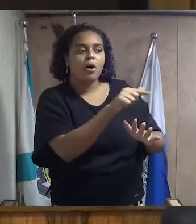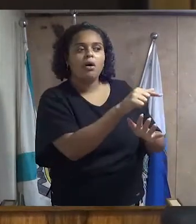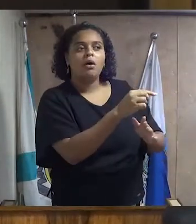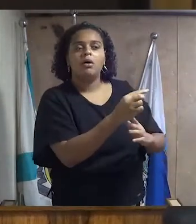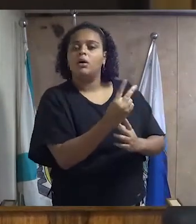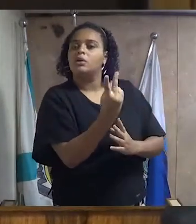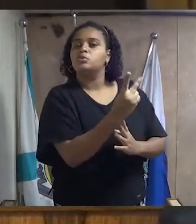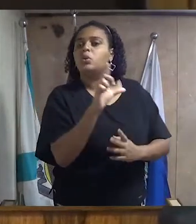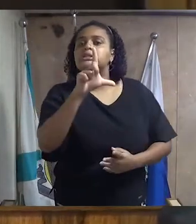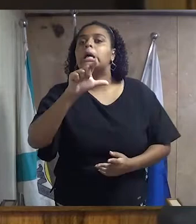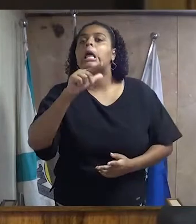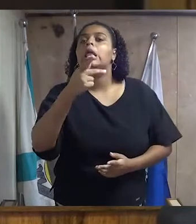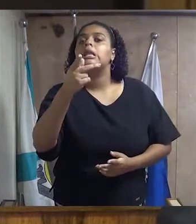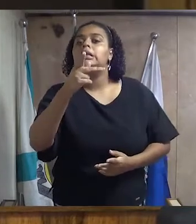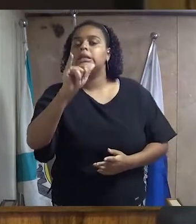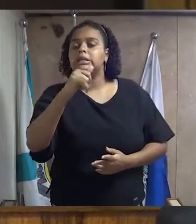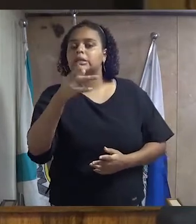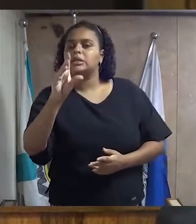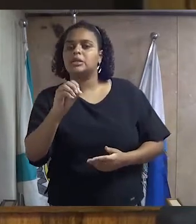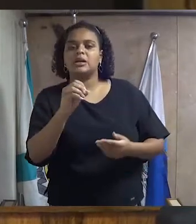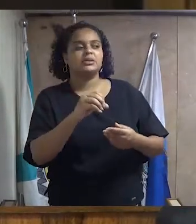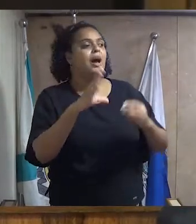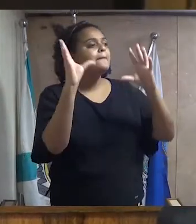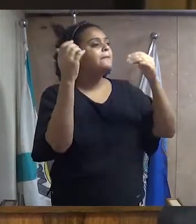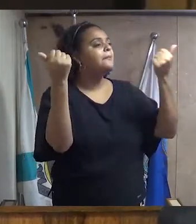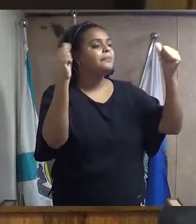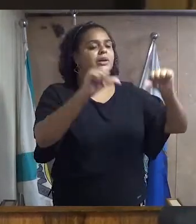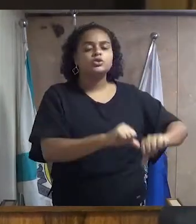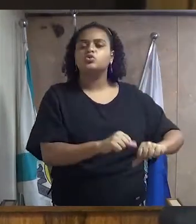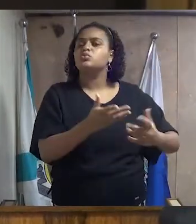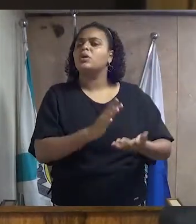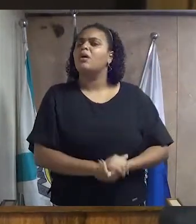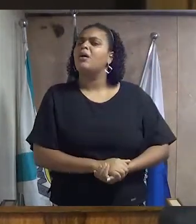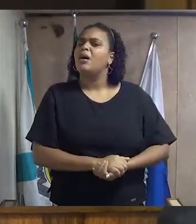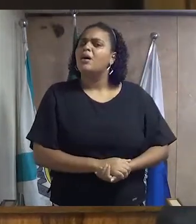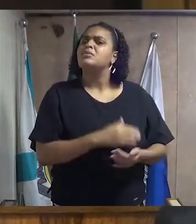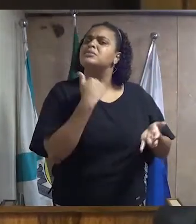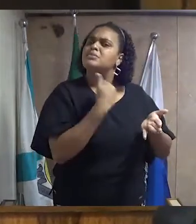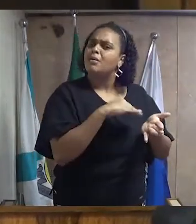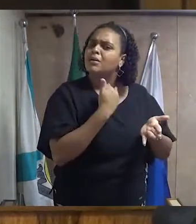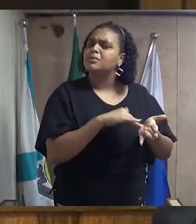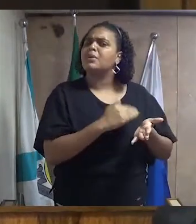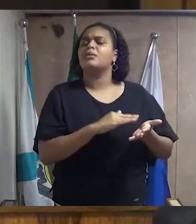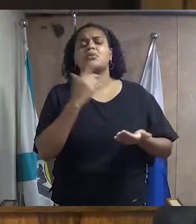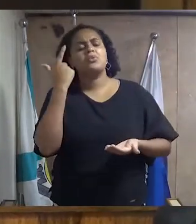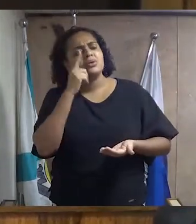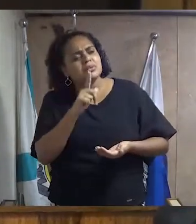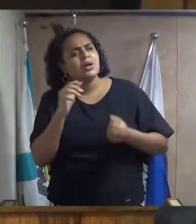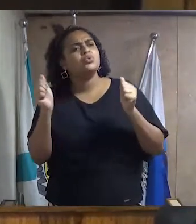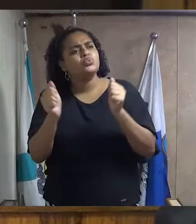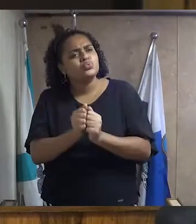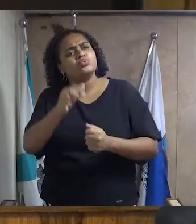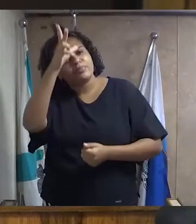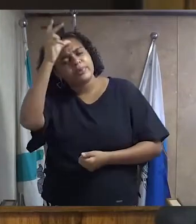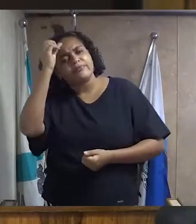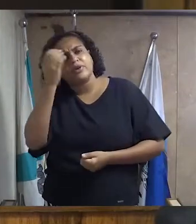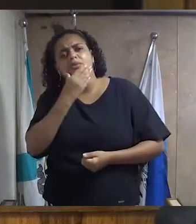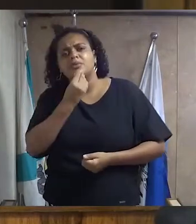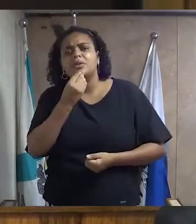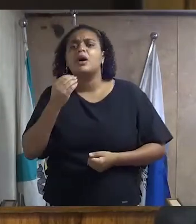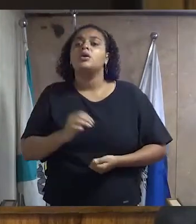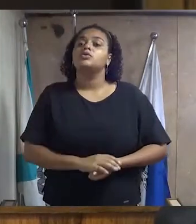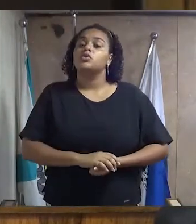hoje essa linha, se ela fala que dá prejuízo, que o nosso secretário consiga, junto ao prefeito, fazer uma